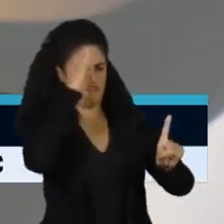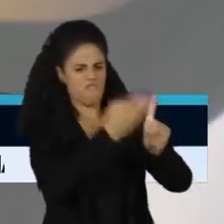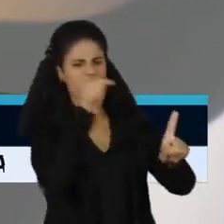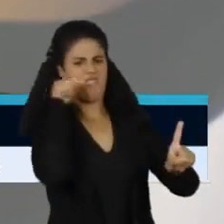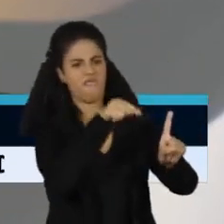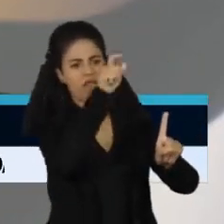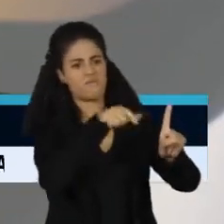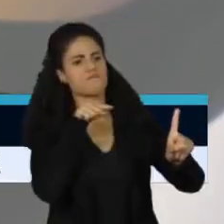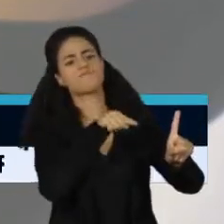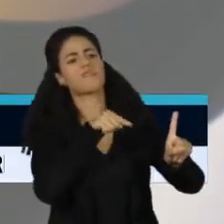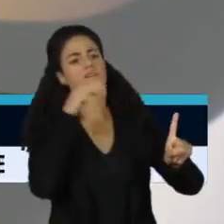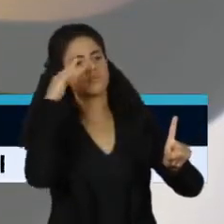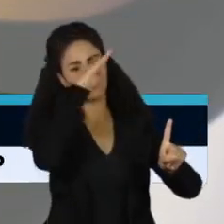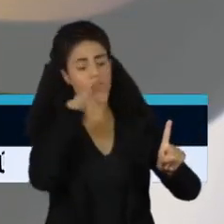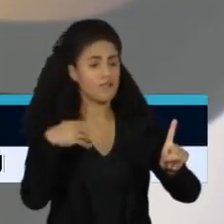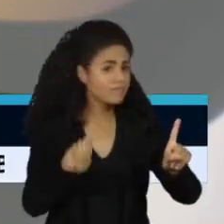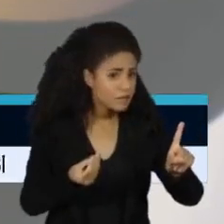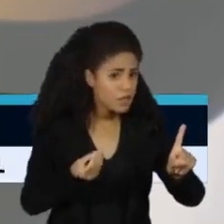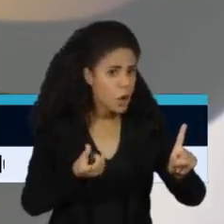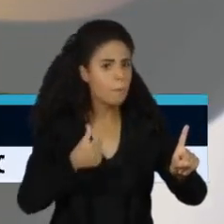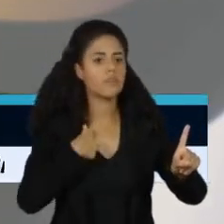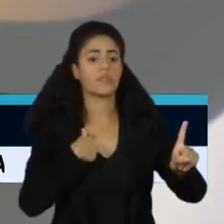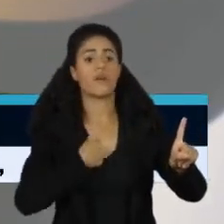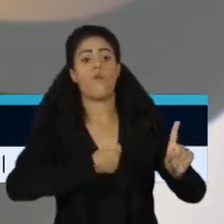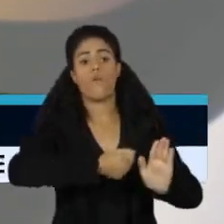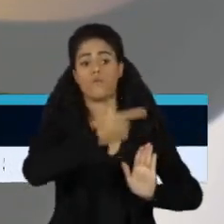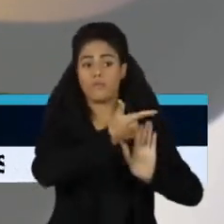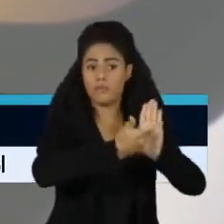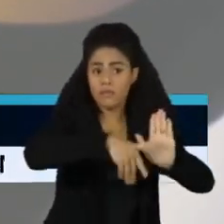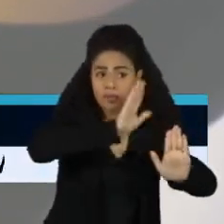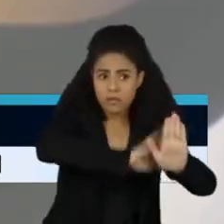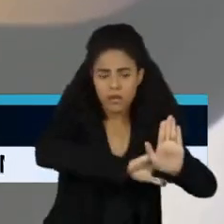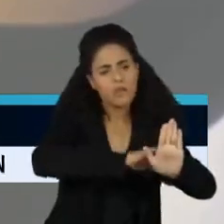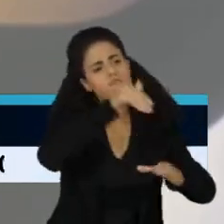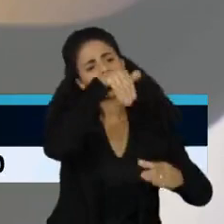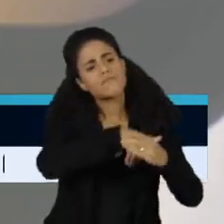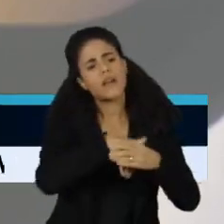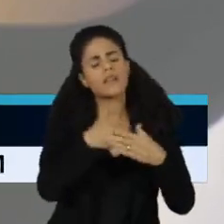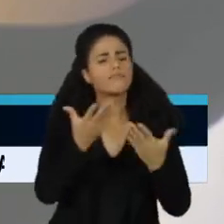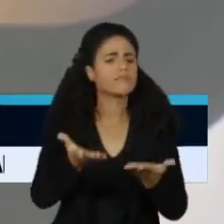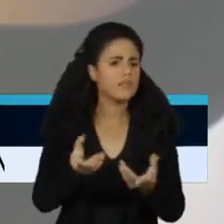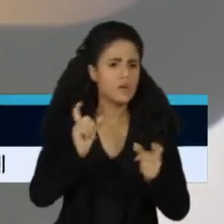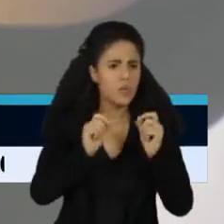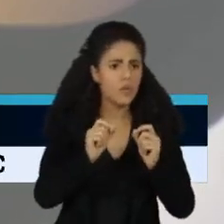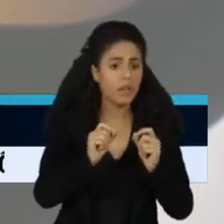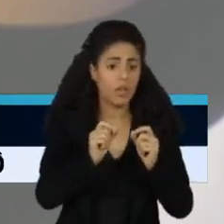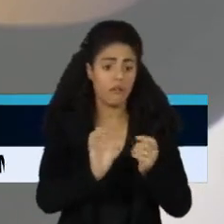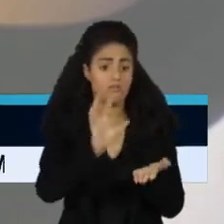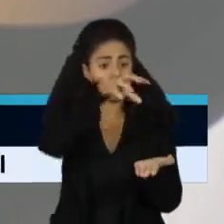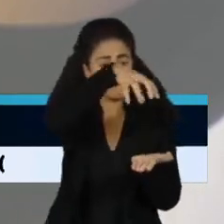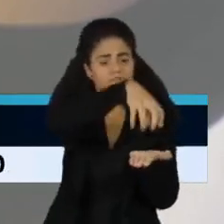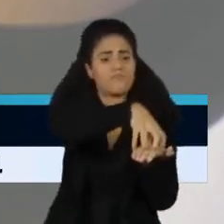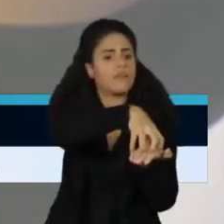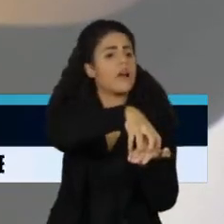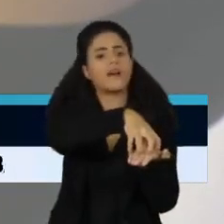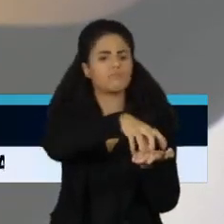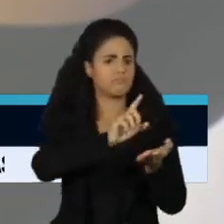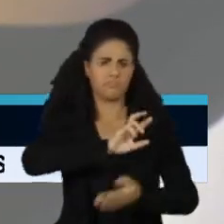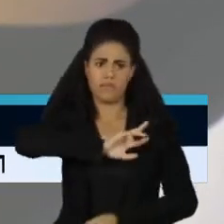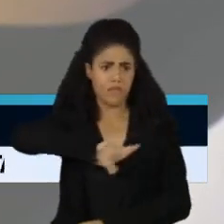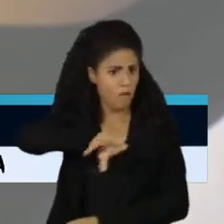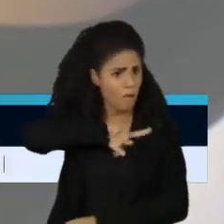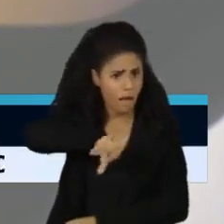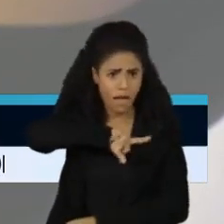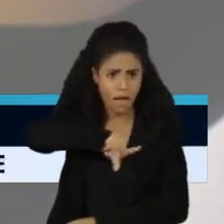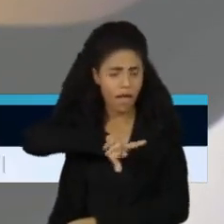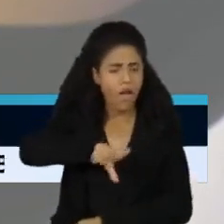O que vai decidir ter o segundo turno, na verdade, não é o Centrão, mas é as